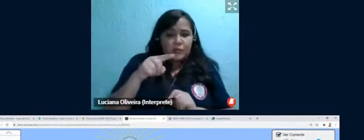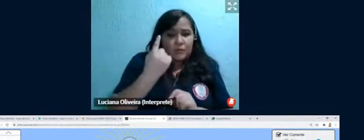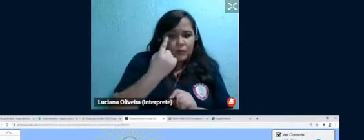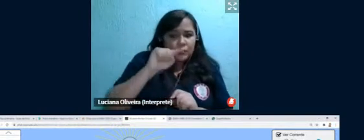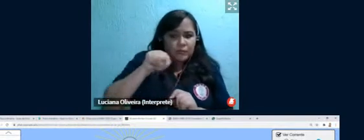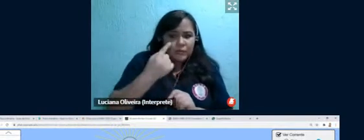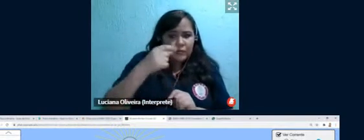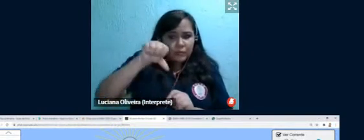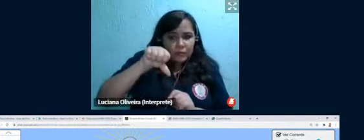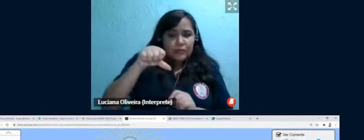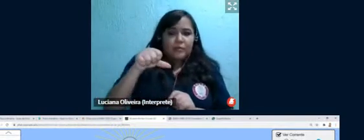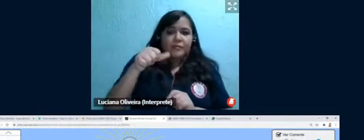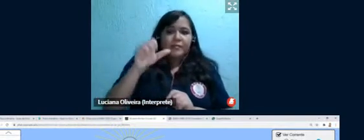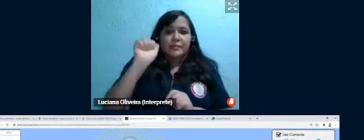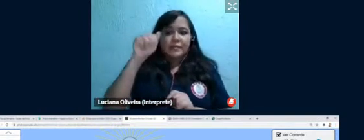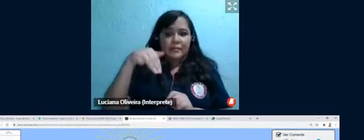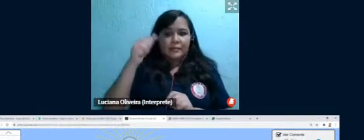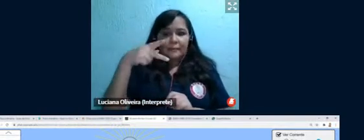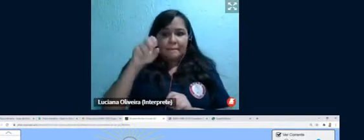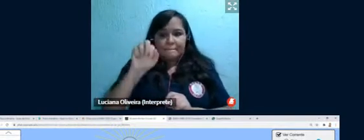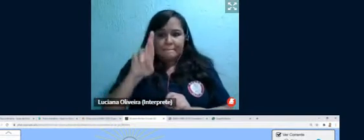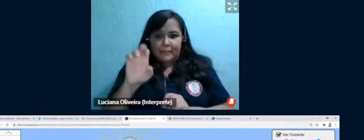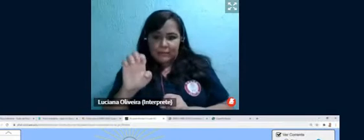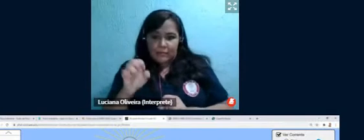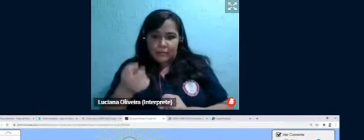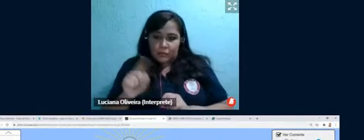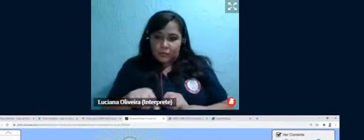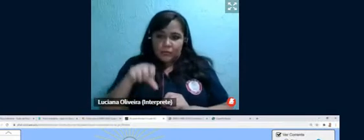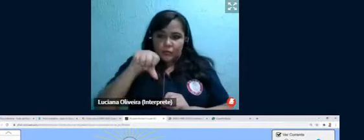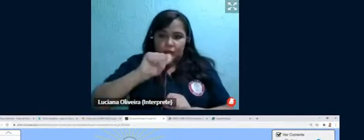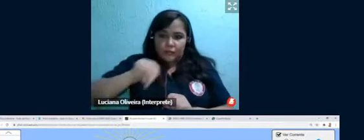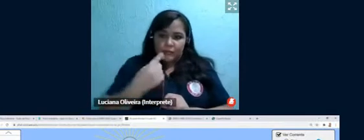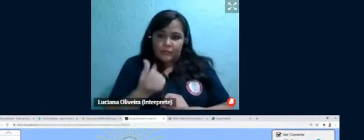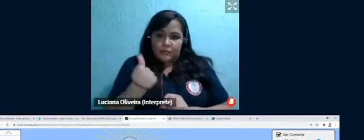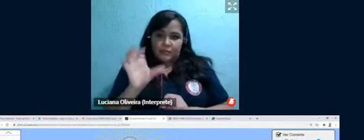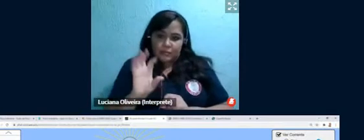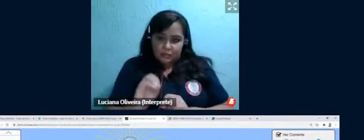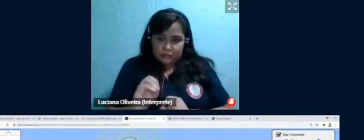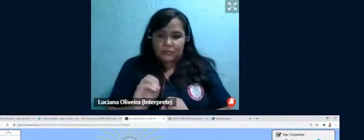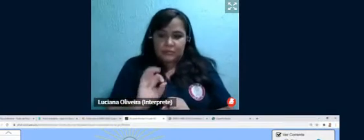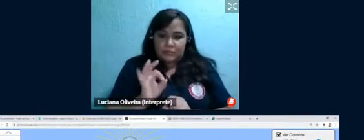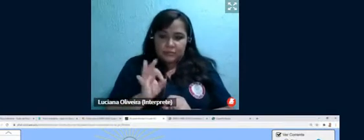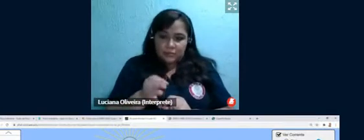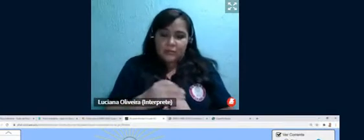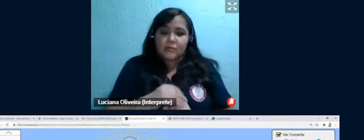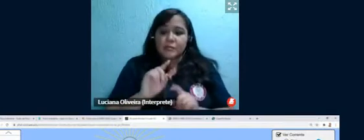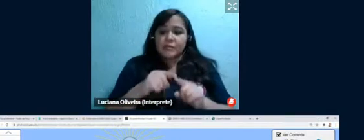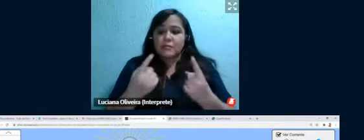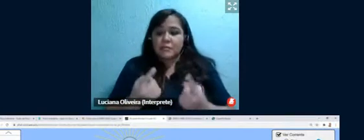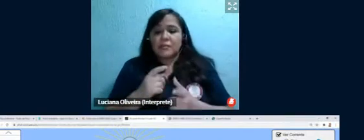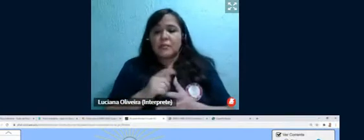E a corrente que passa aqui é igual a 0,60, tá? Então aqui eu tenho 1,50, aqui eu tenho 0,9 e aqui eu